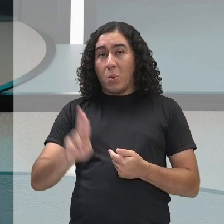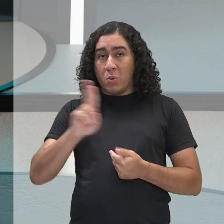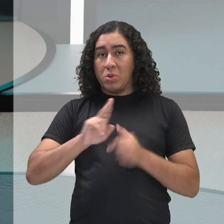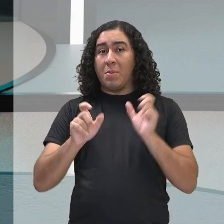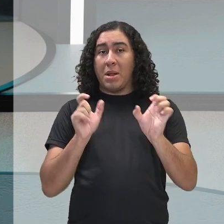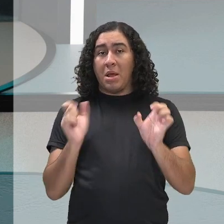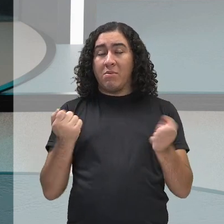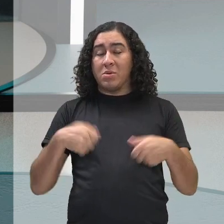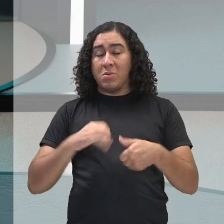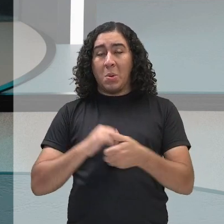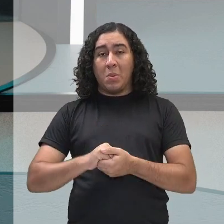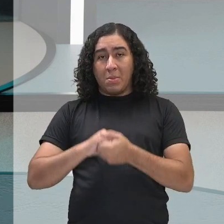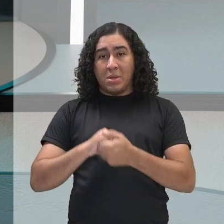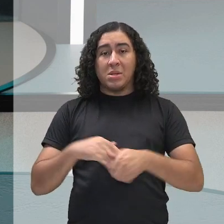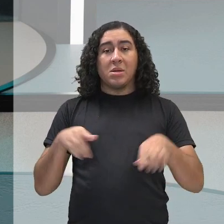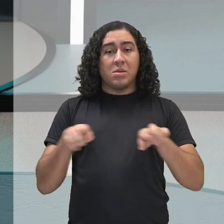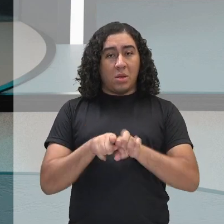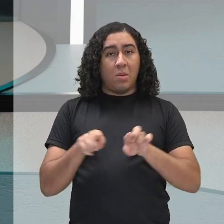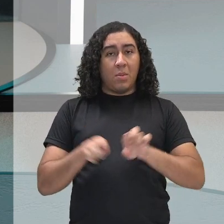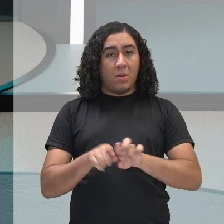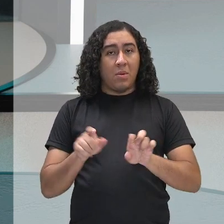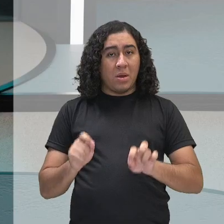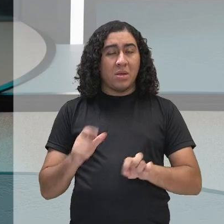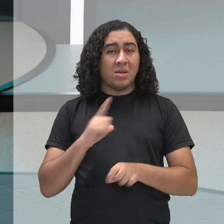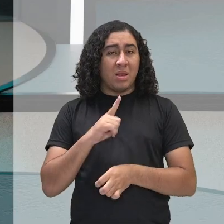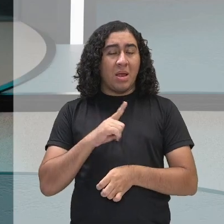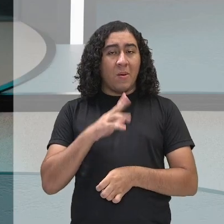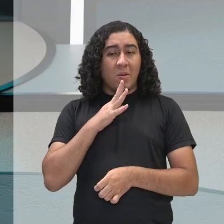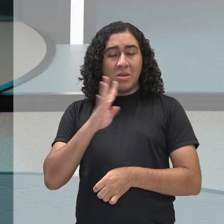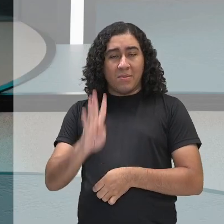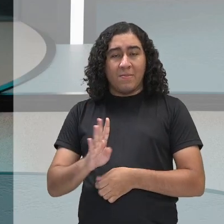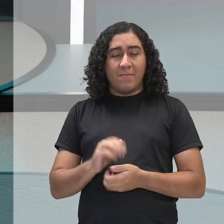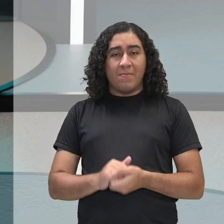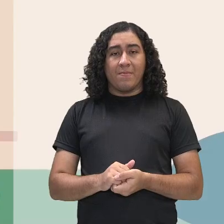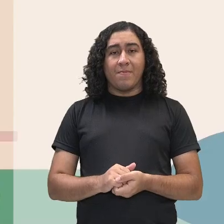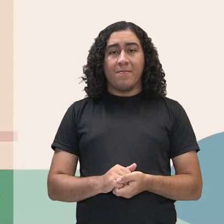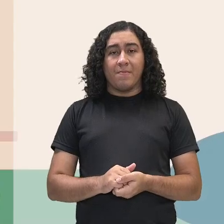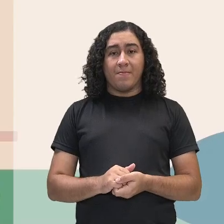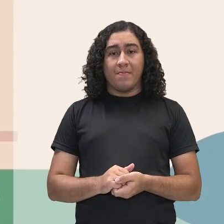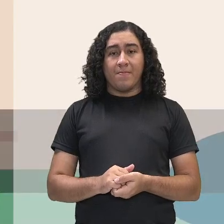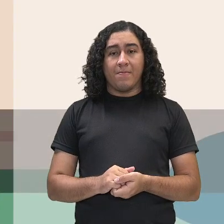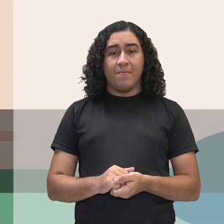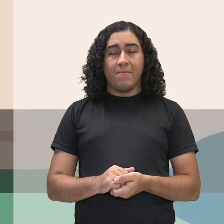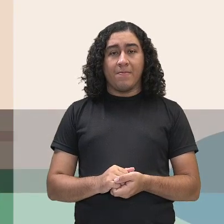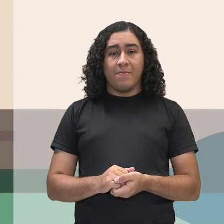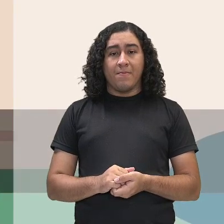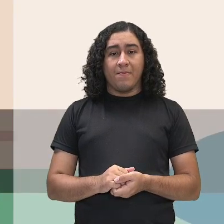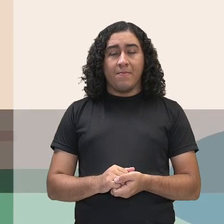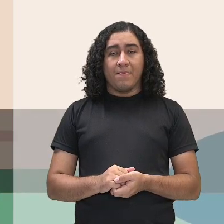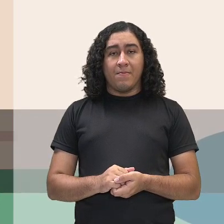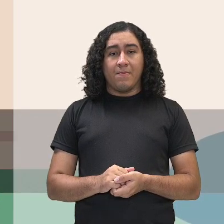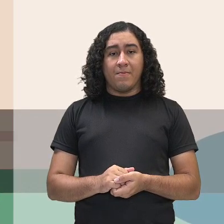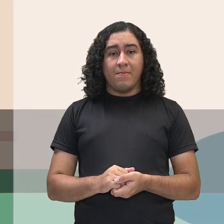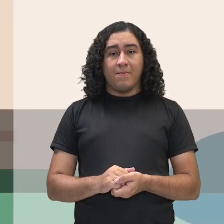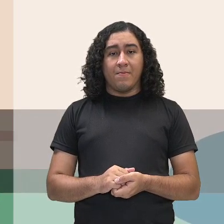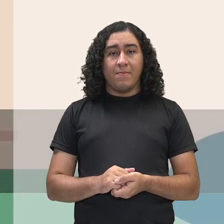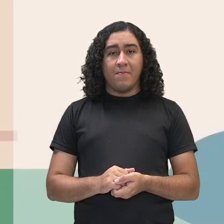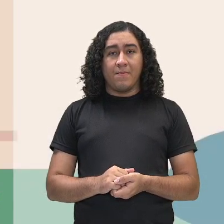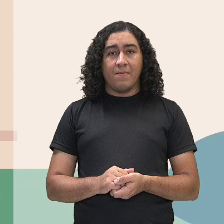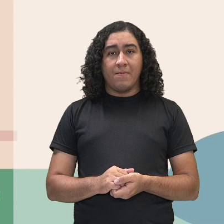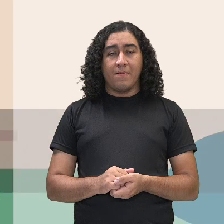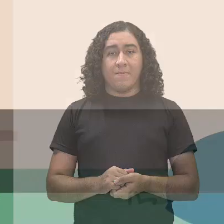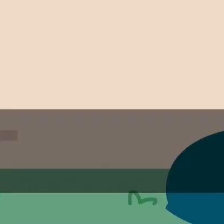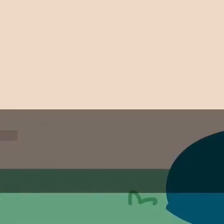não é? Para se cumprimentar e também para se apresentar. Observe. Hello, my name's